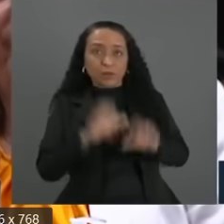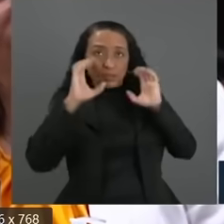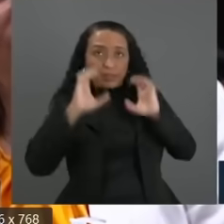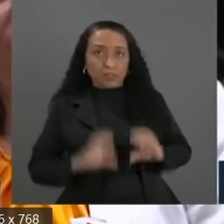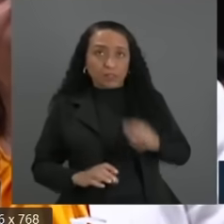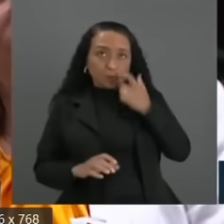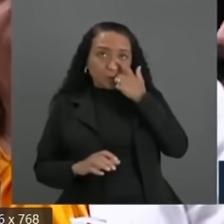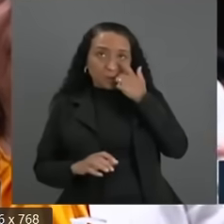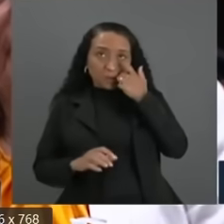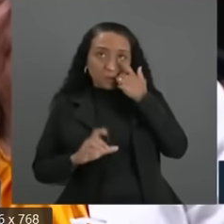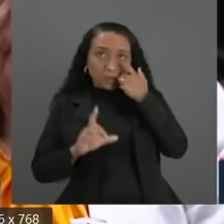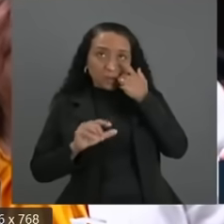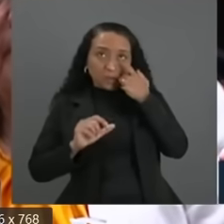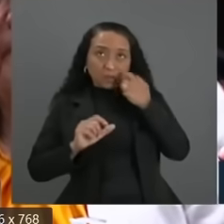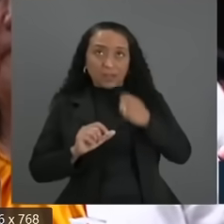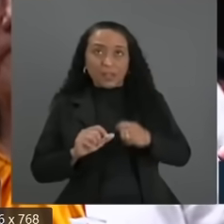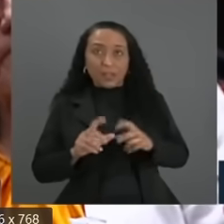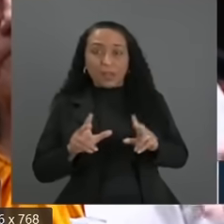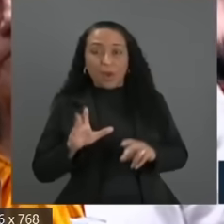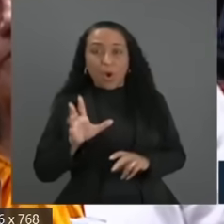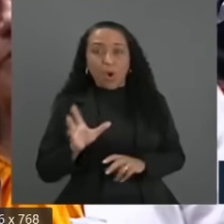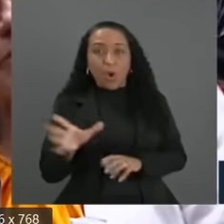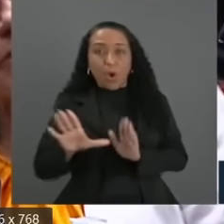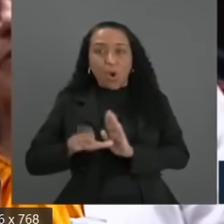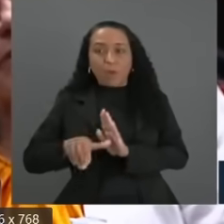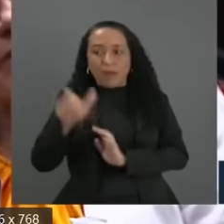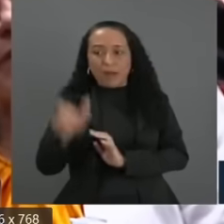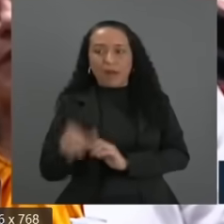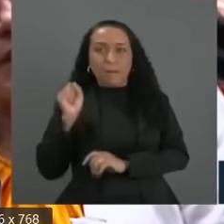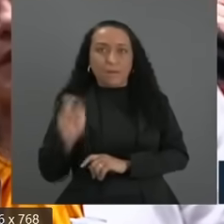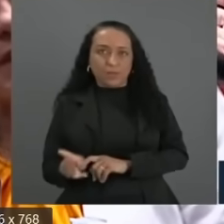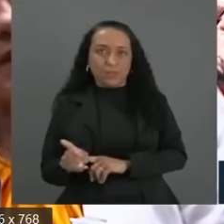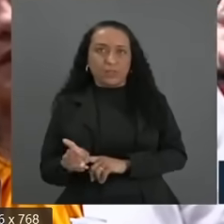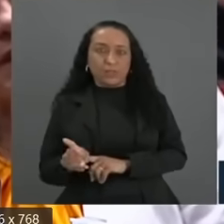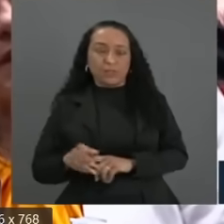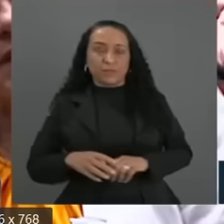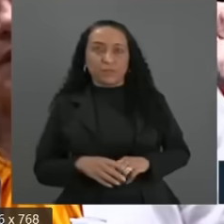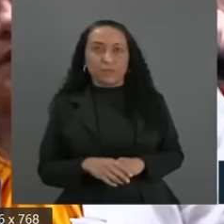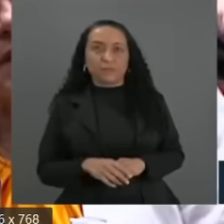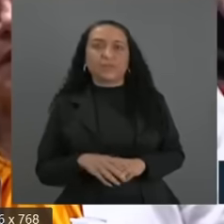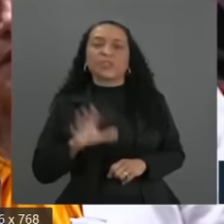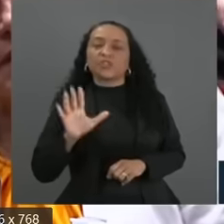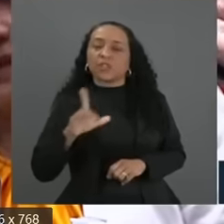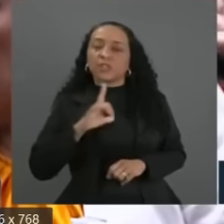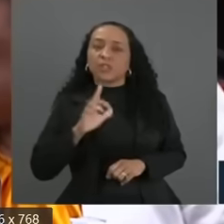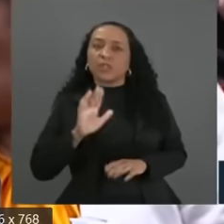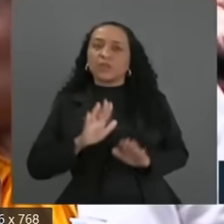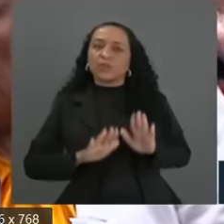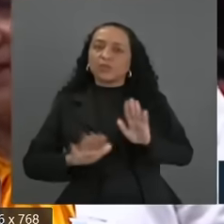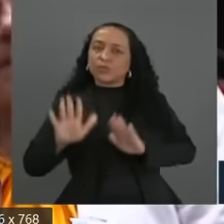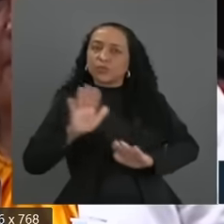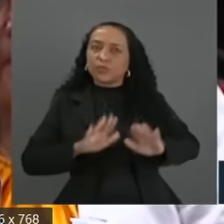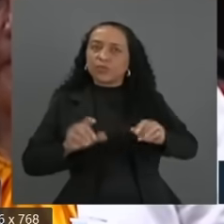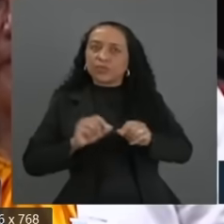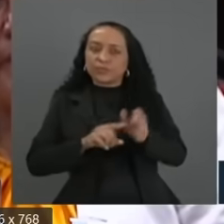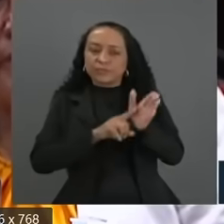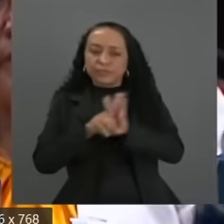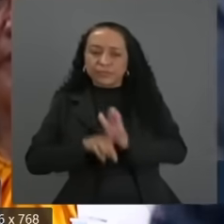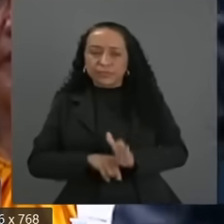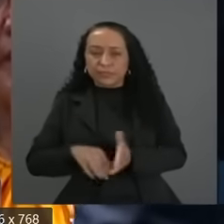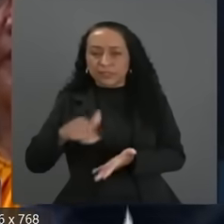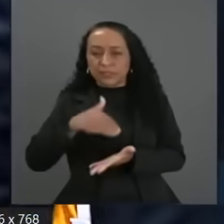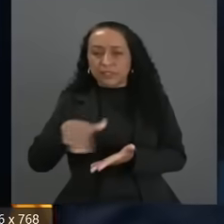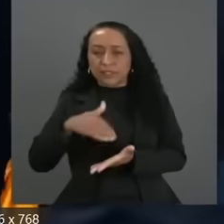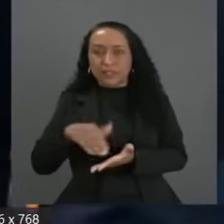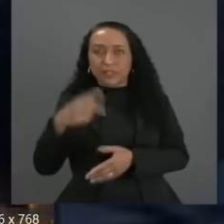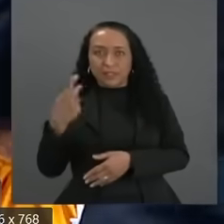se roubar aposentados. Nós já temos, e eu tive o cuidado de fazer essa consulta na Secretaria da